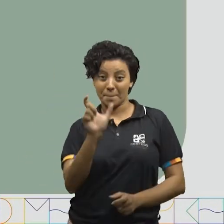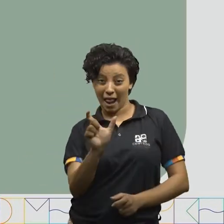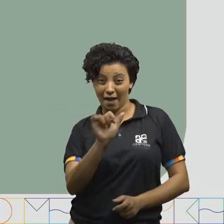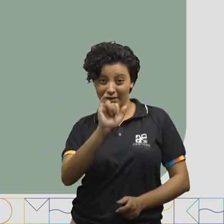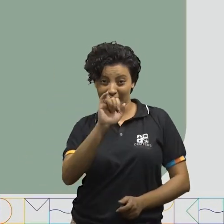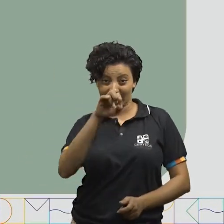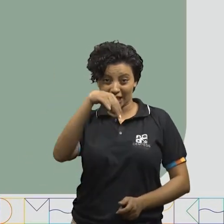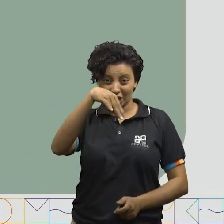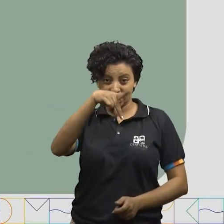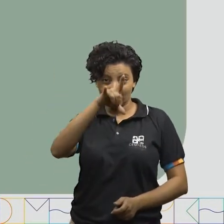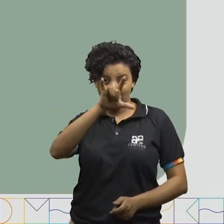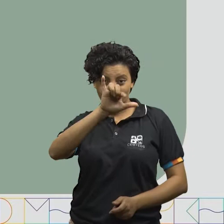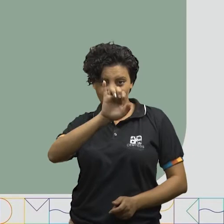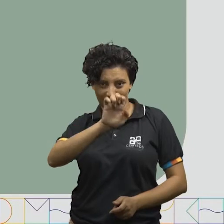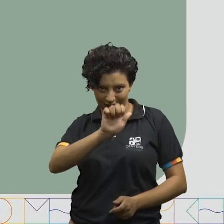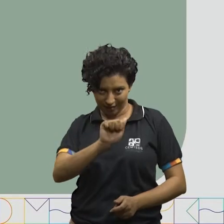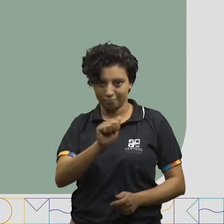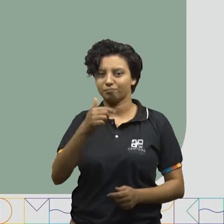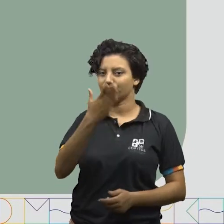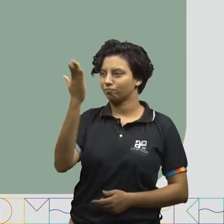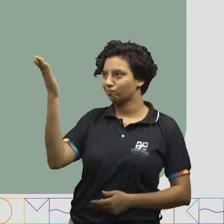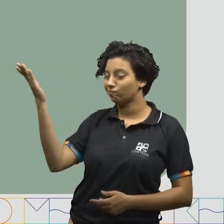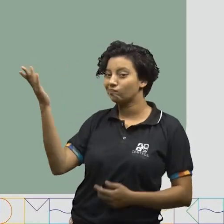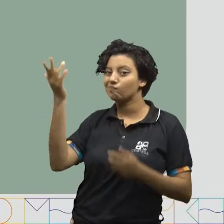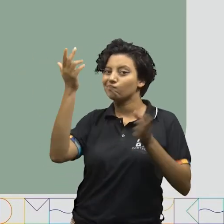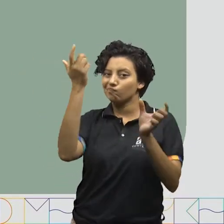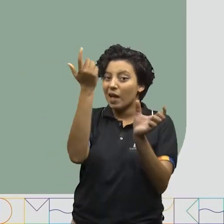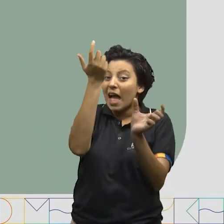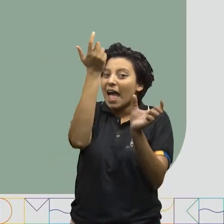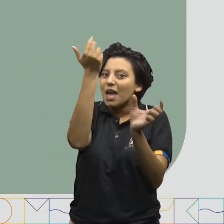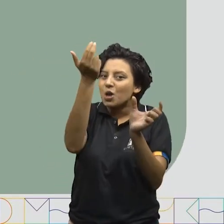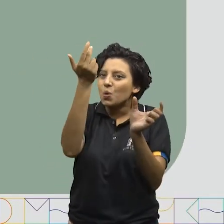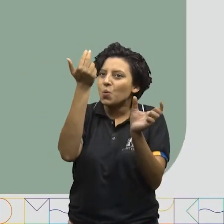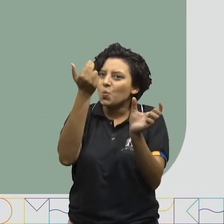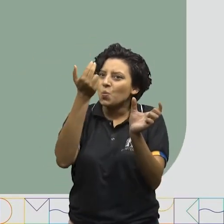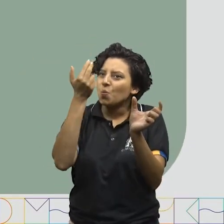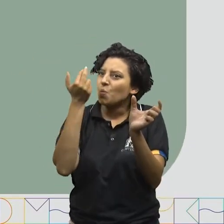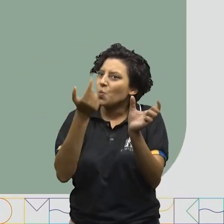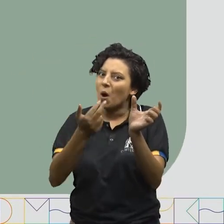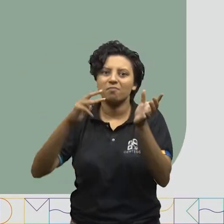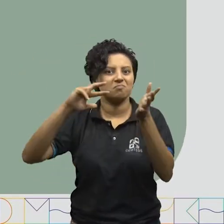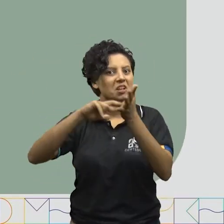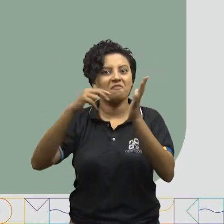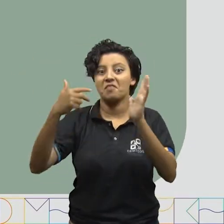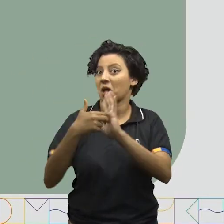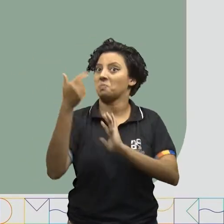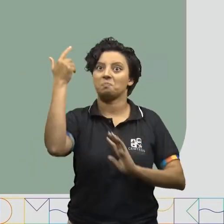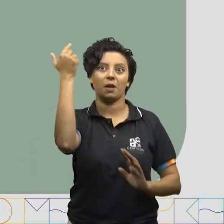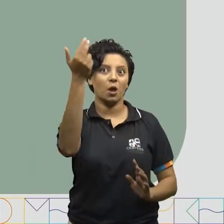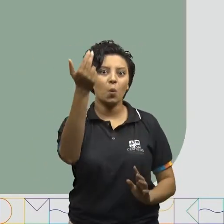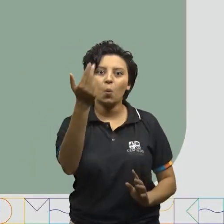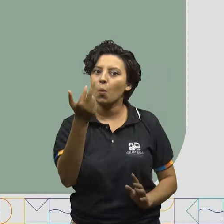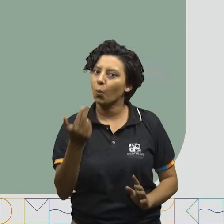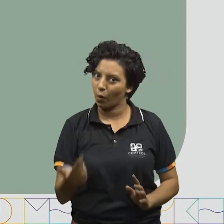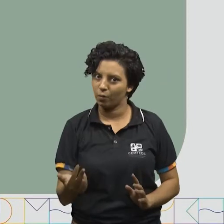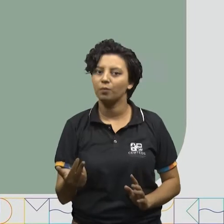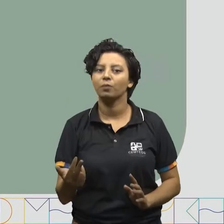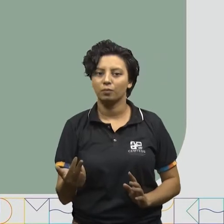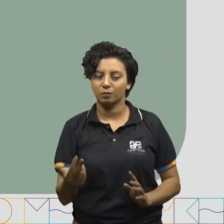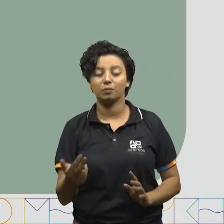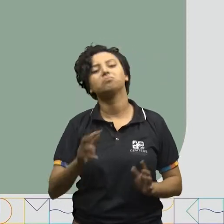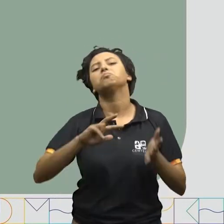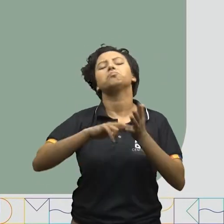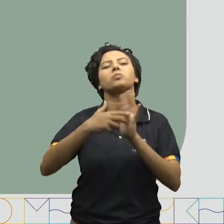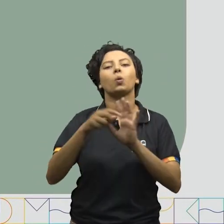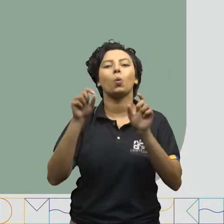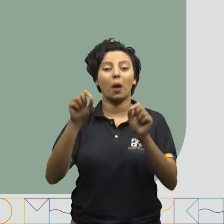as palavras aborígenes, autóctones, primitivos, nativos e naturais. Ou seja, a